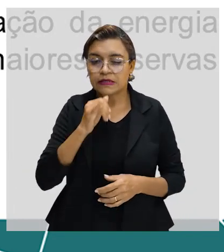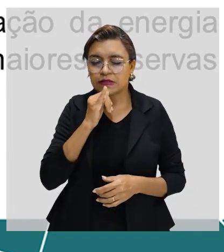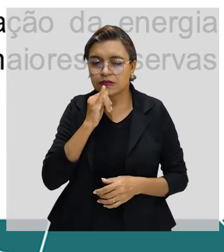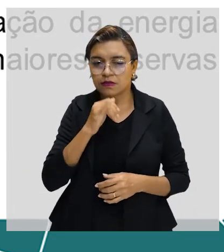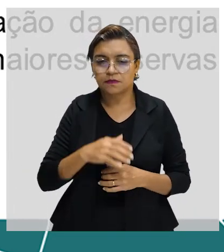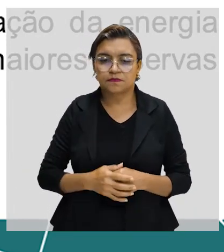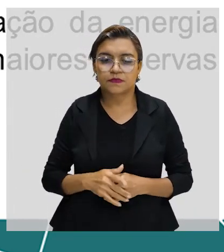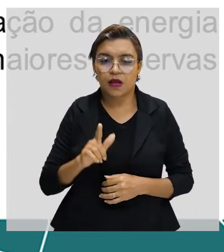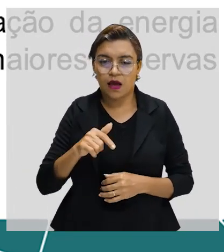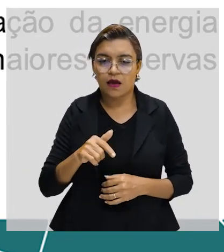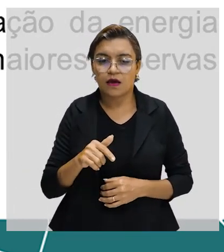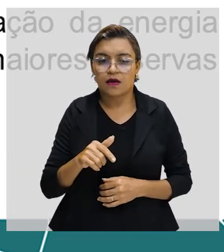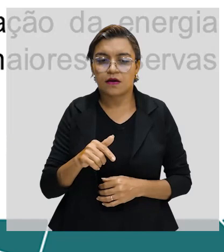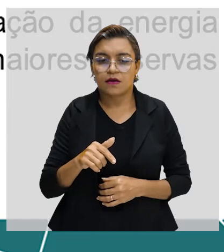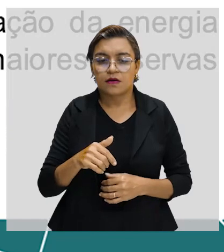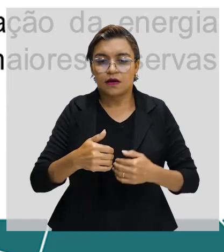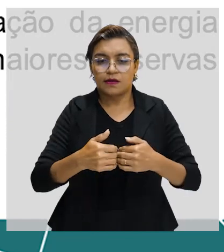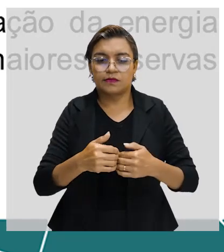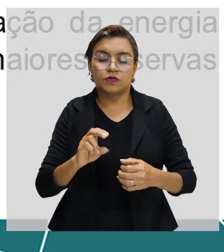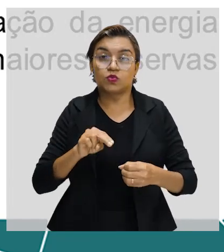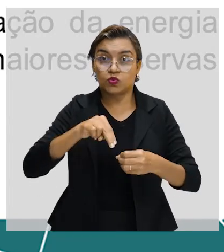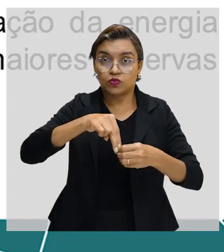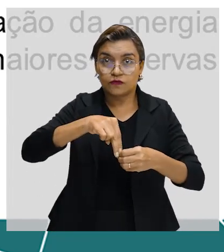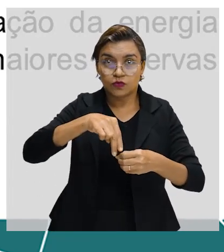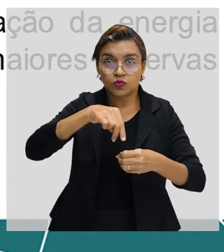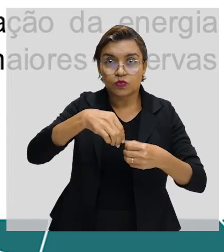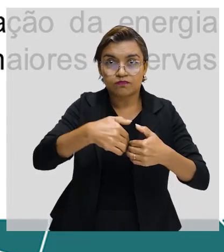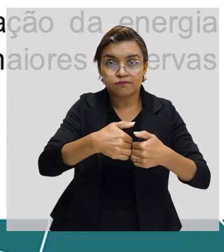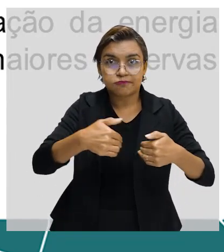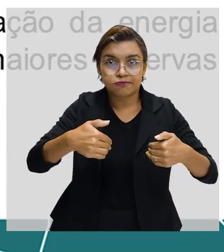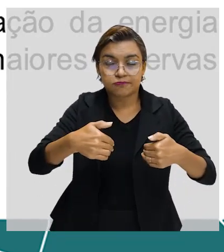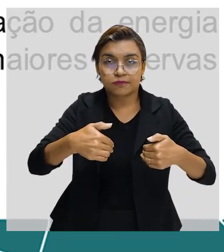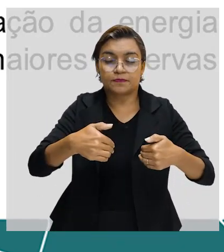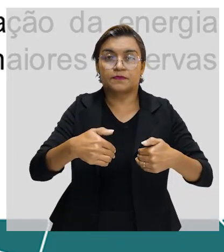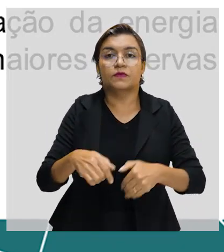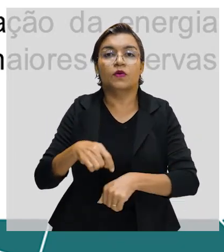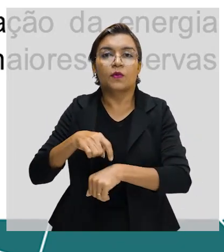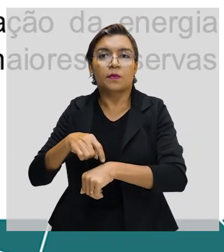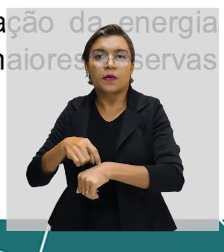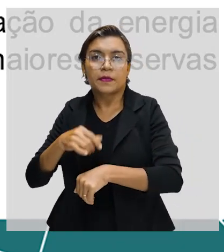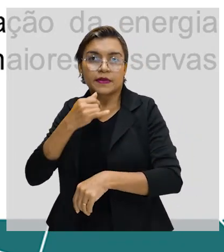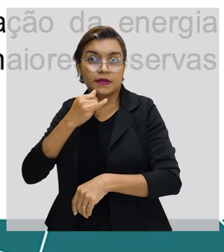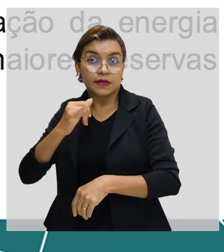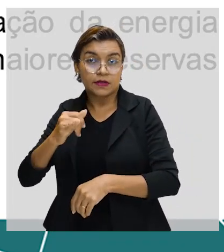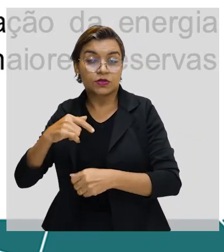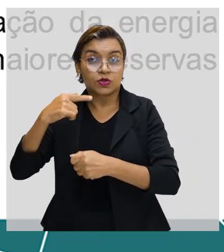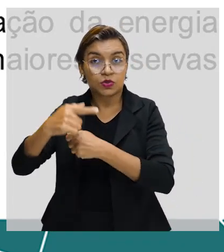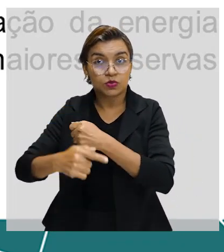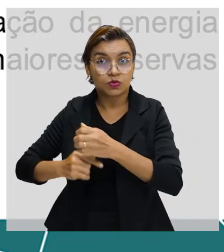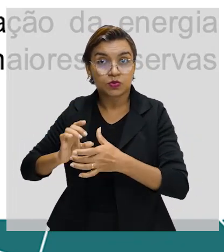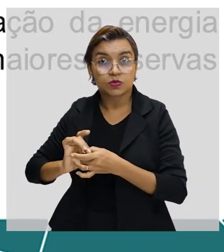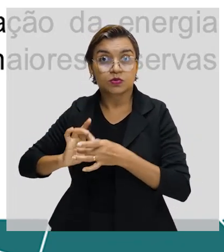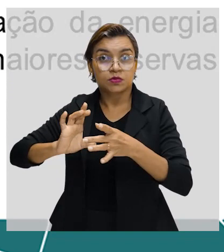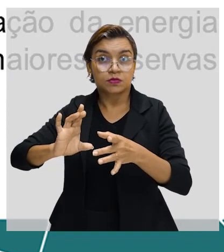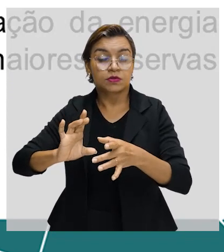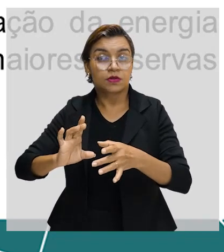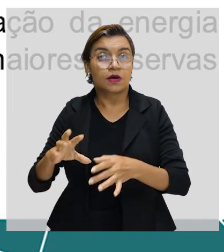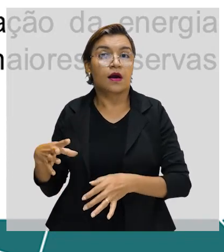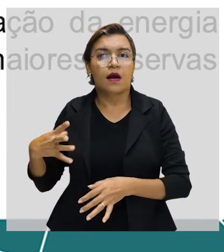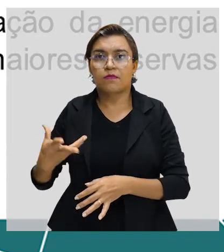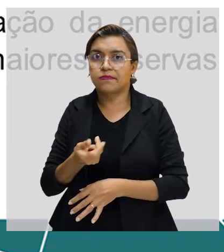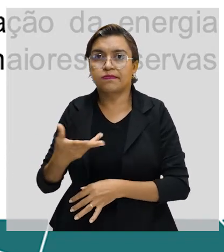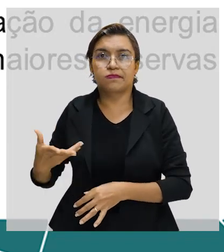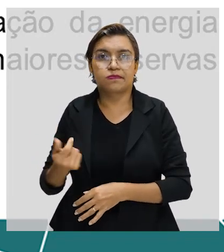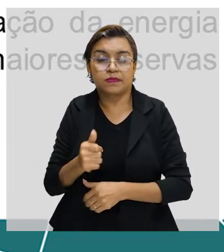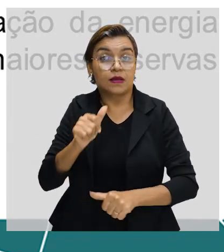comum é através da fissão, que é a divisão do núcleo de um átomo, certo? Quando a energia do átomo é liberada, né, rapidamente